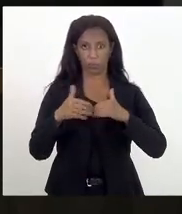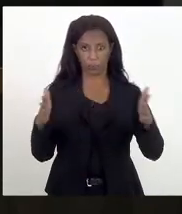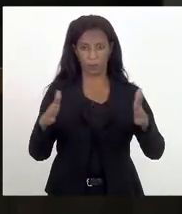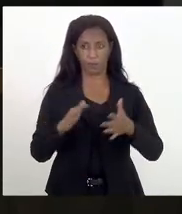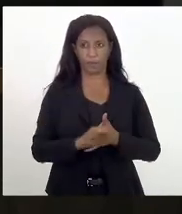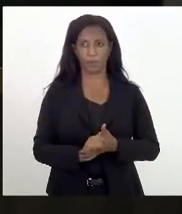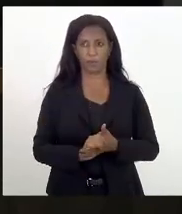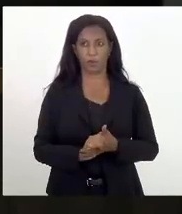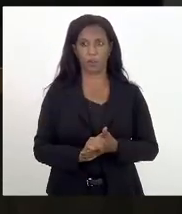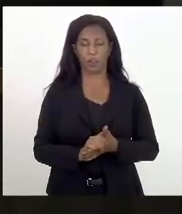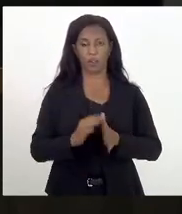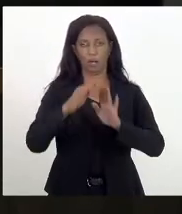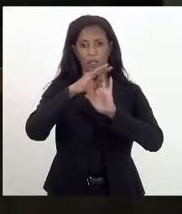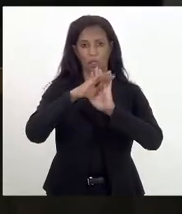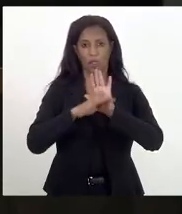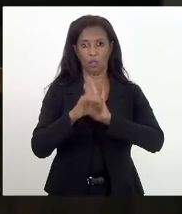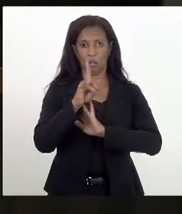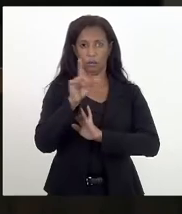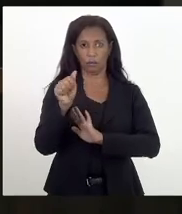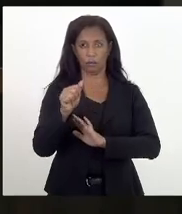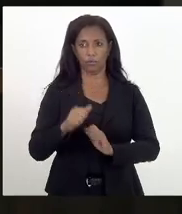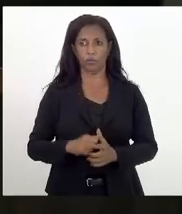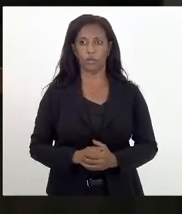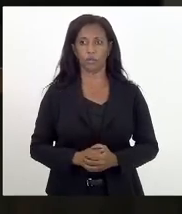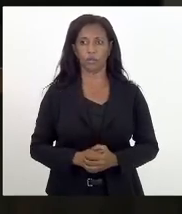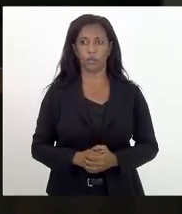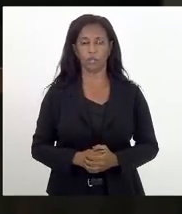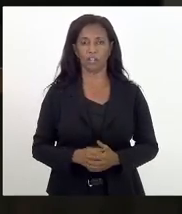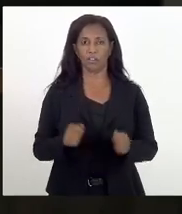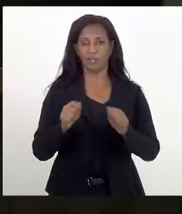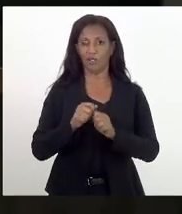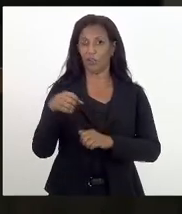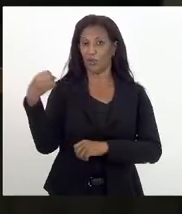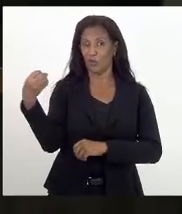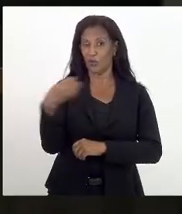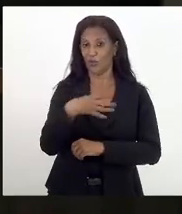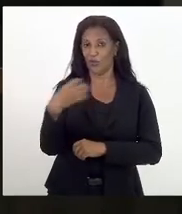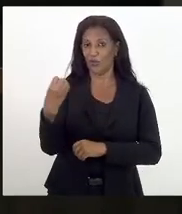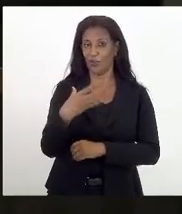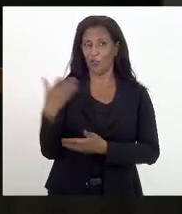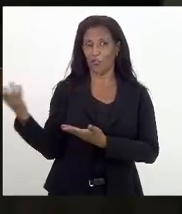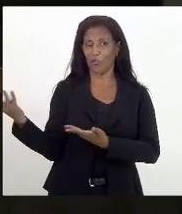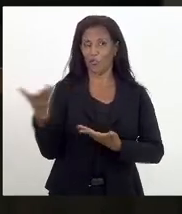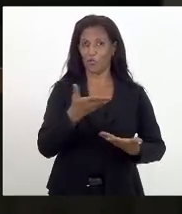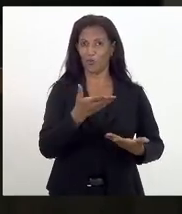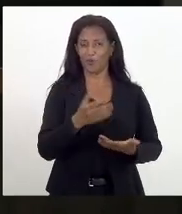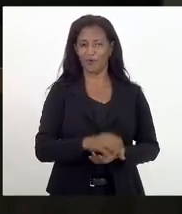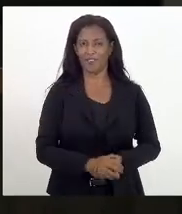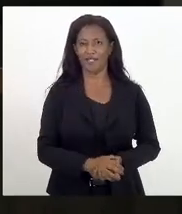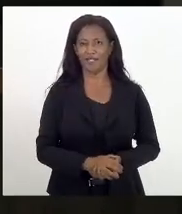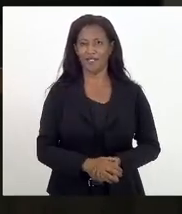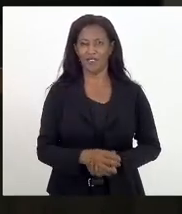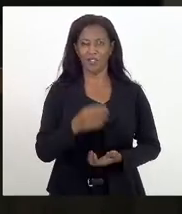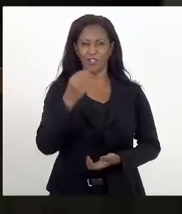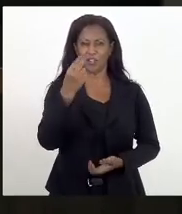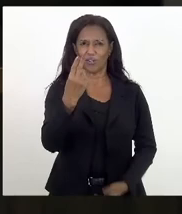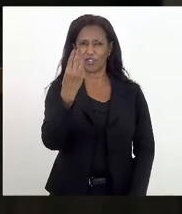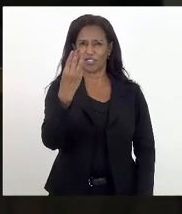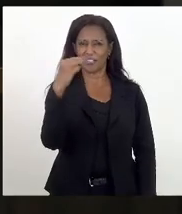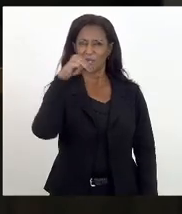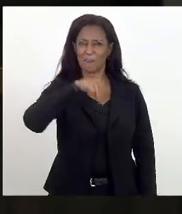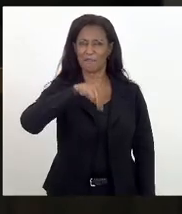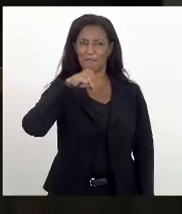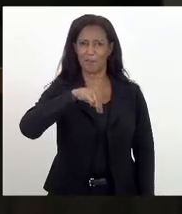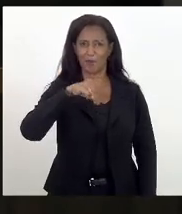a ordem do dia vou fazer uma inovação aqui eu convidá-la para usar da palavra dois três minutos está